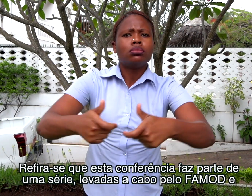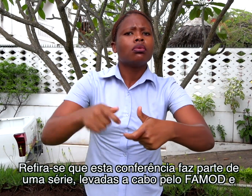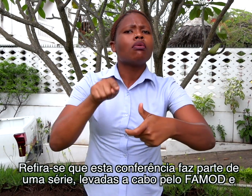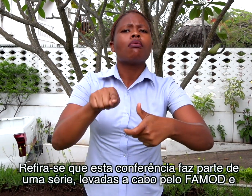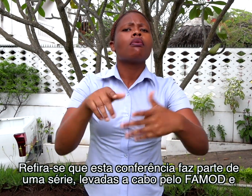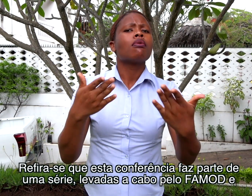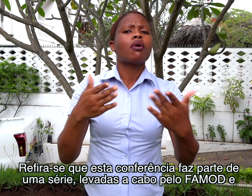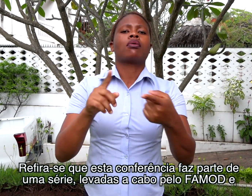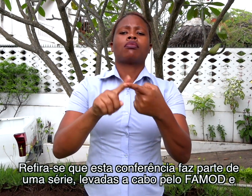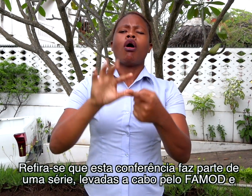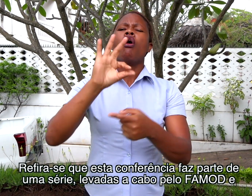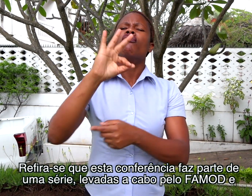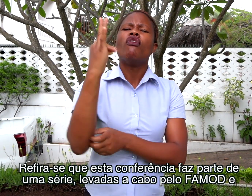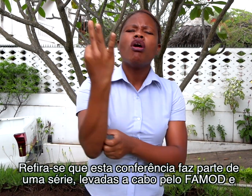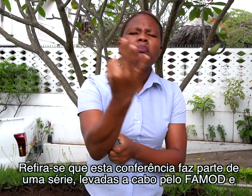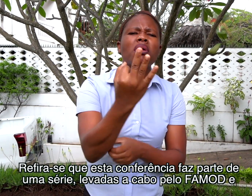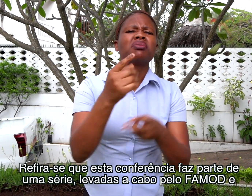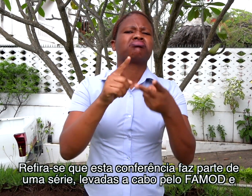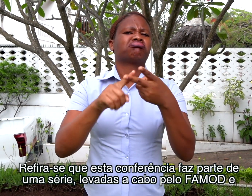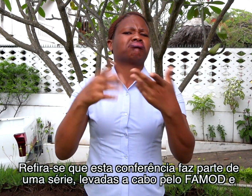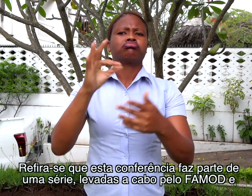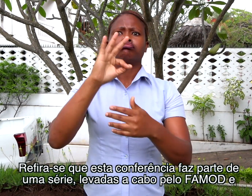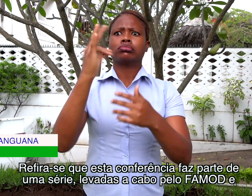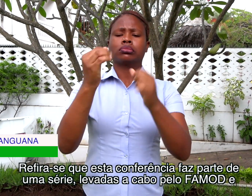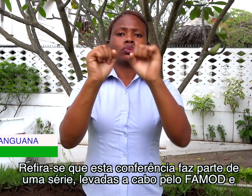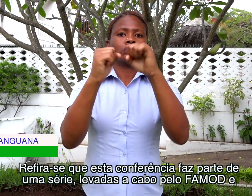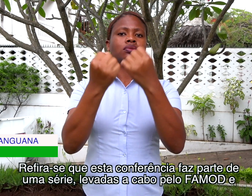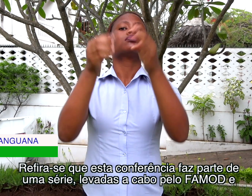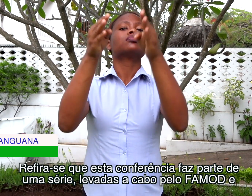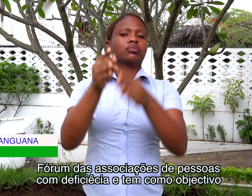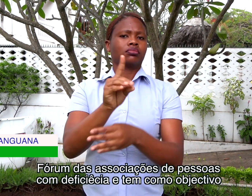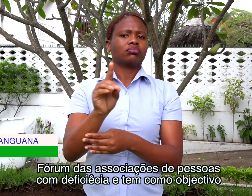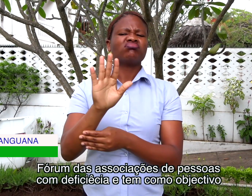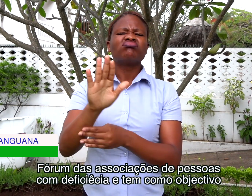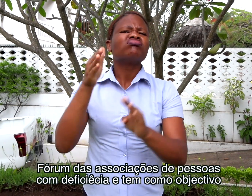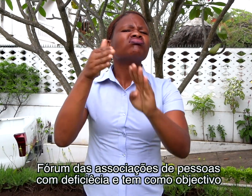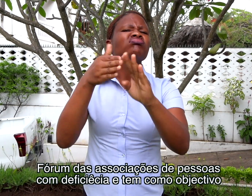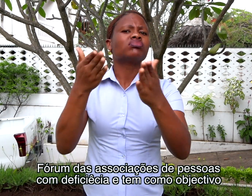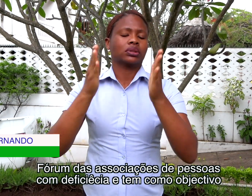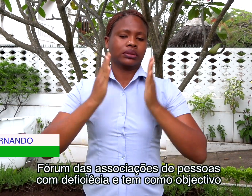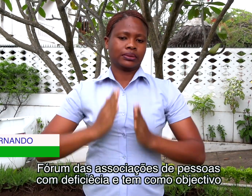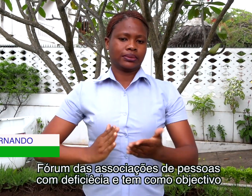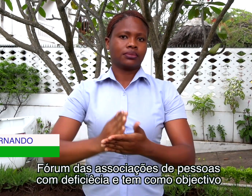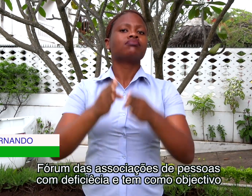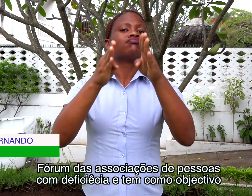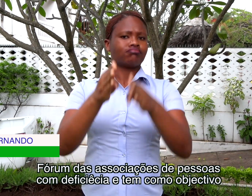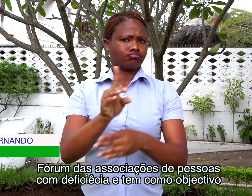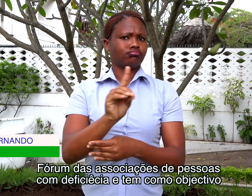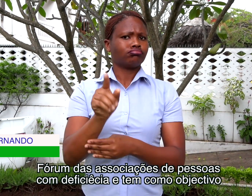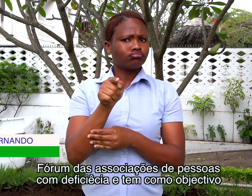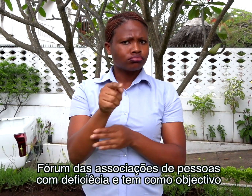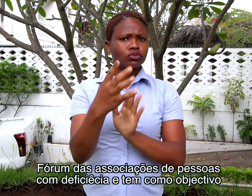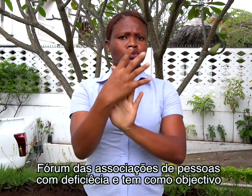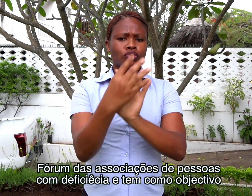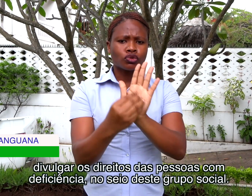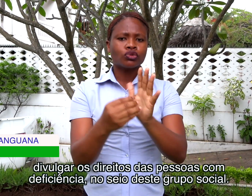Refira-se que esta conferência faz parte de uma série levadas a cabo pelo FAMOD e tem como objetivo divulgar